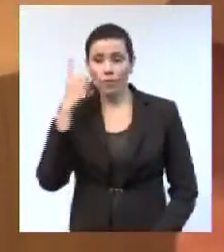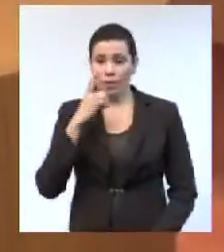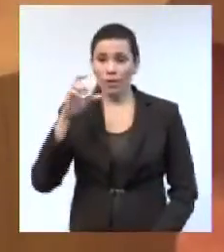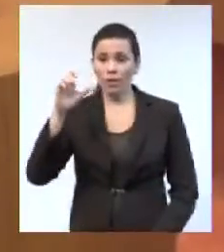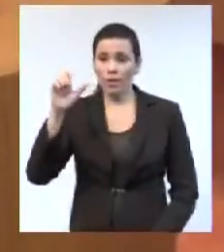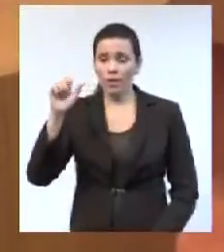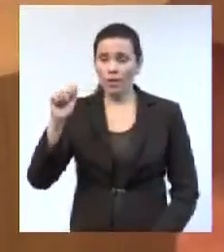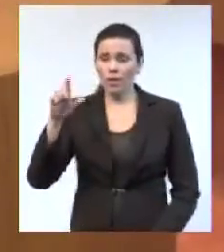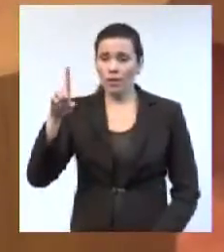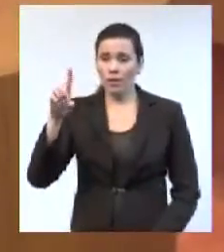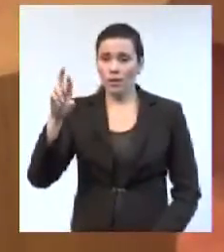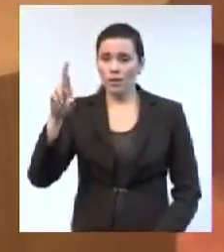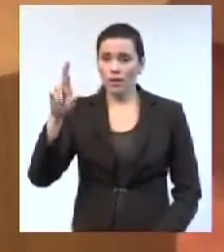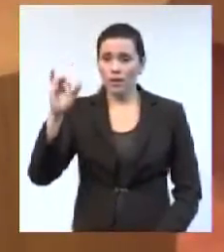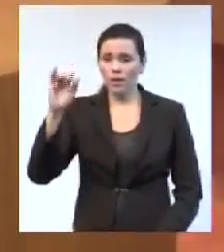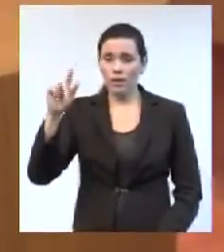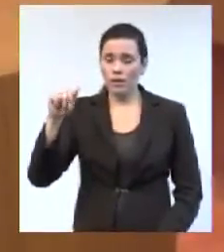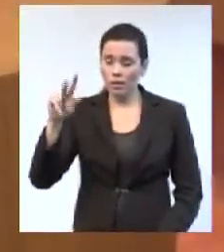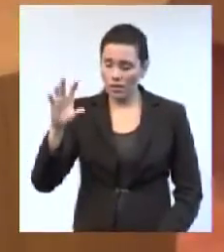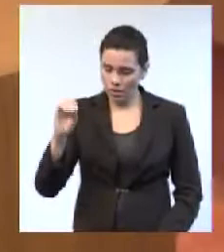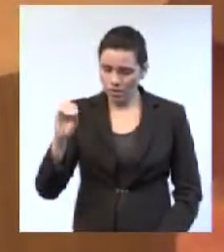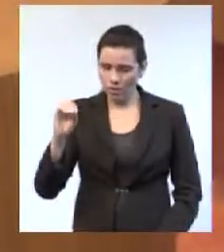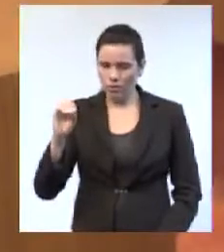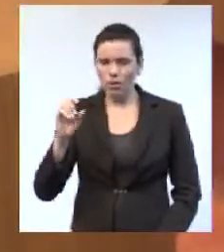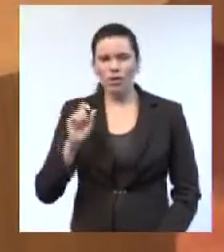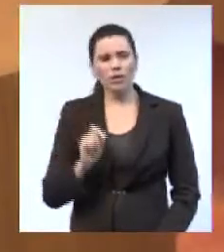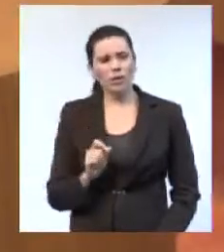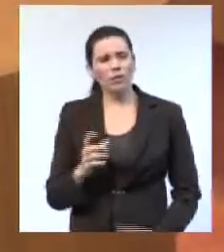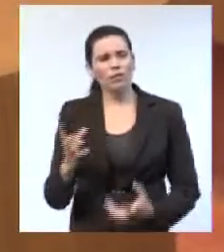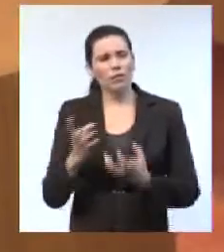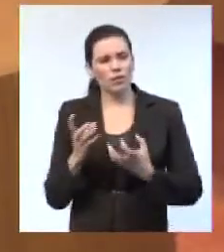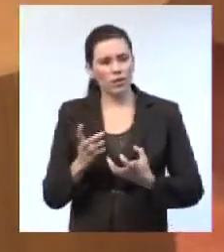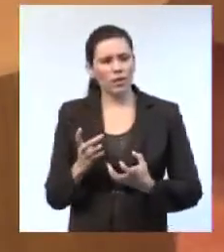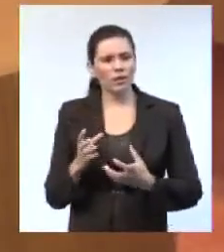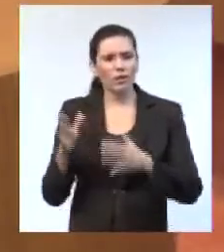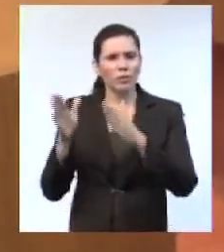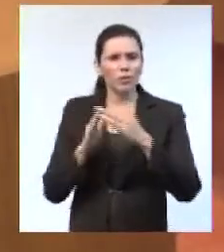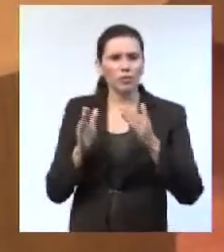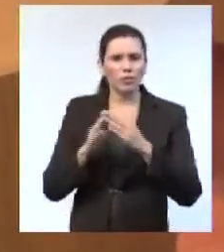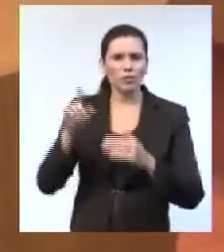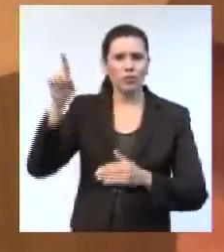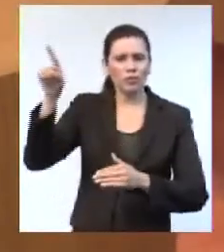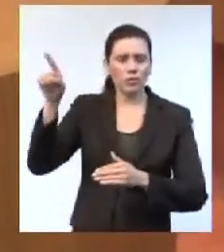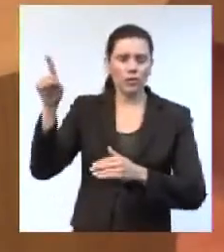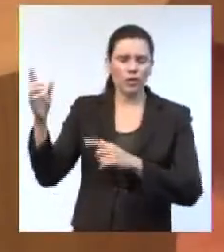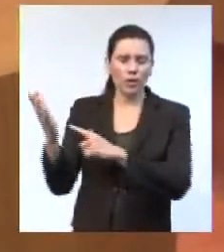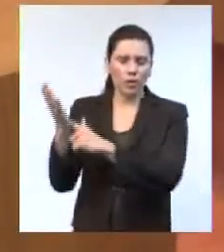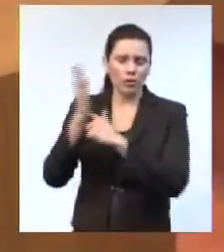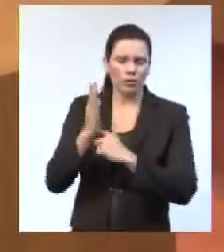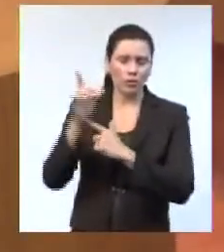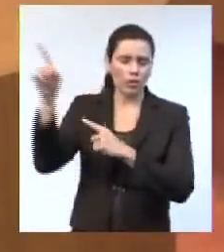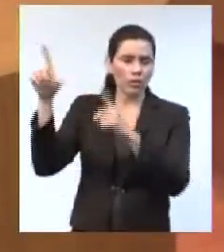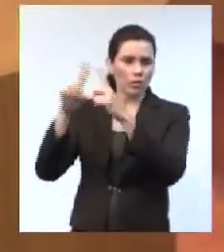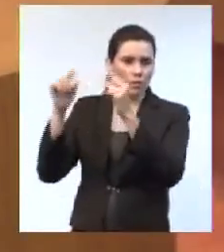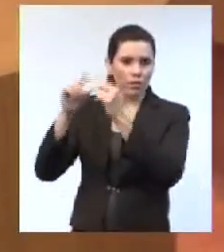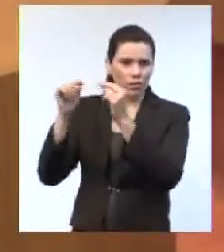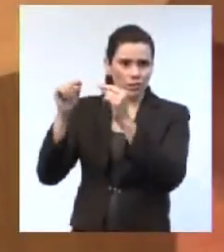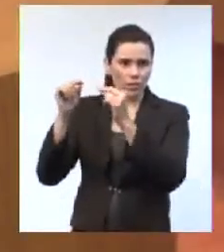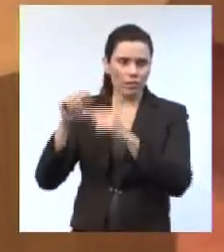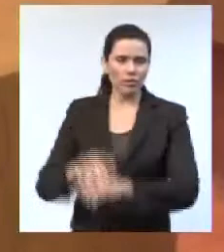de intervenção no Maranhão. O deputado Adriano ontem, quando subiu à tribuna, me corrija ele se eu estiver